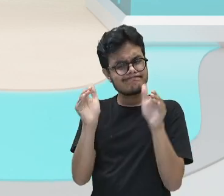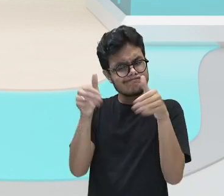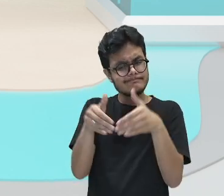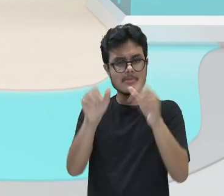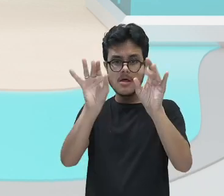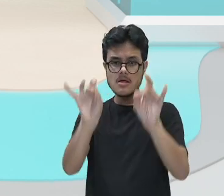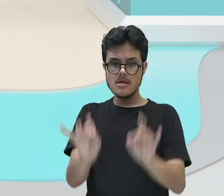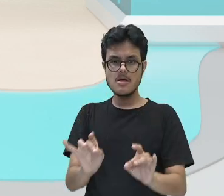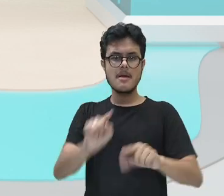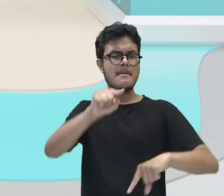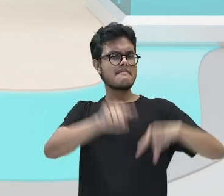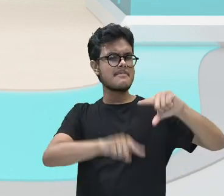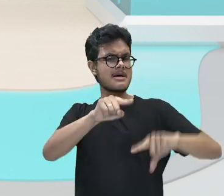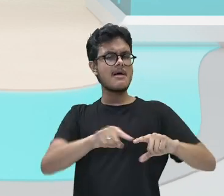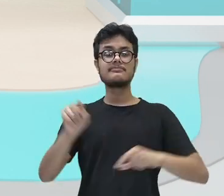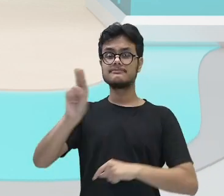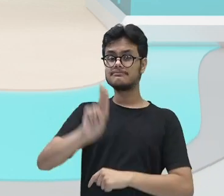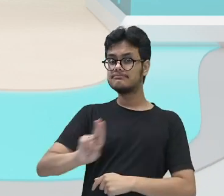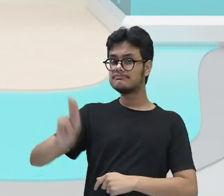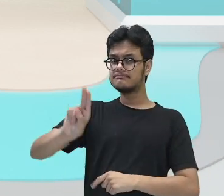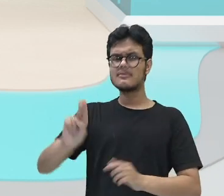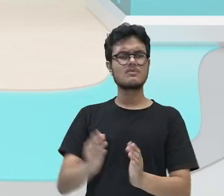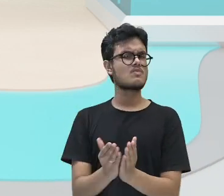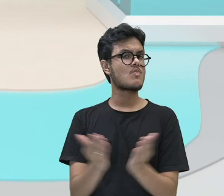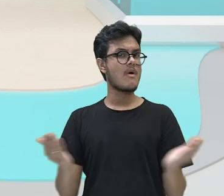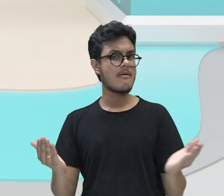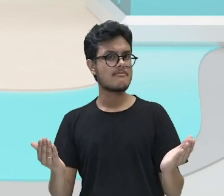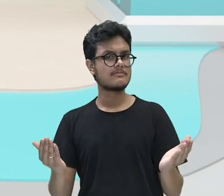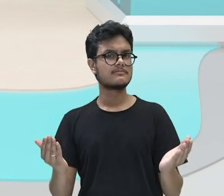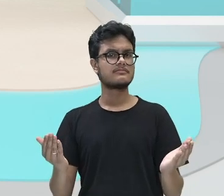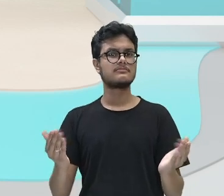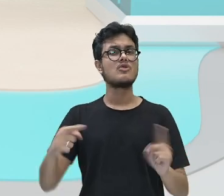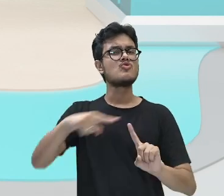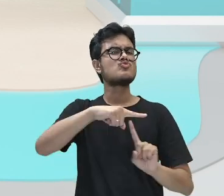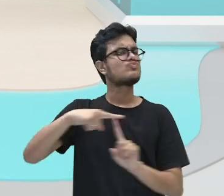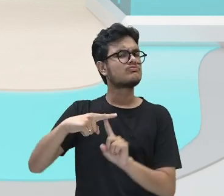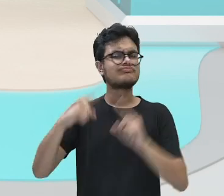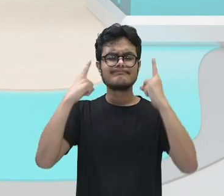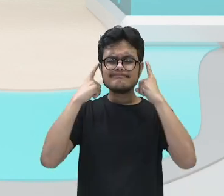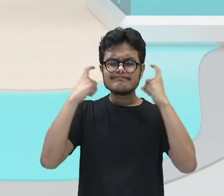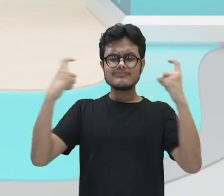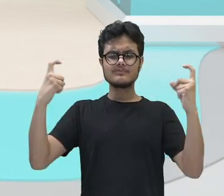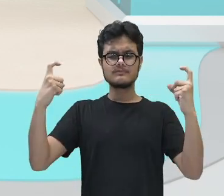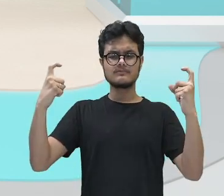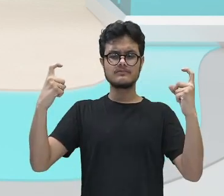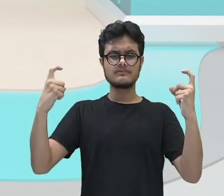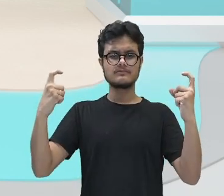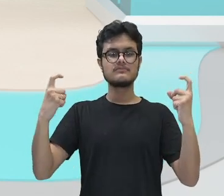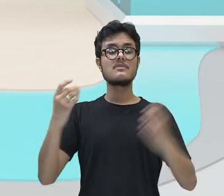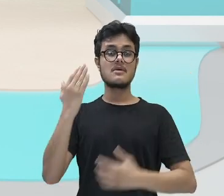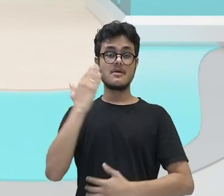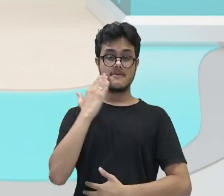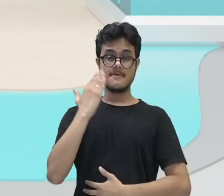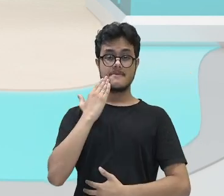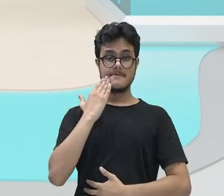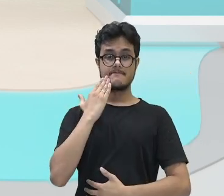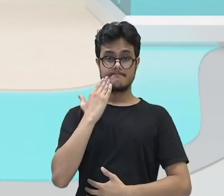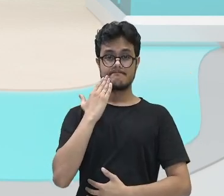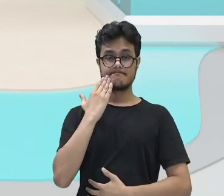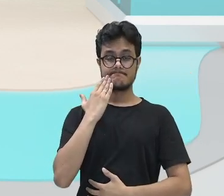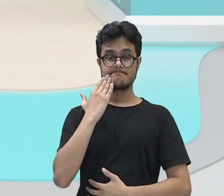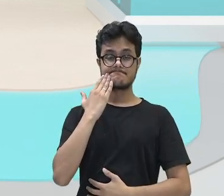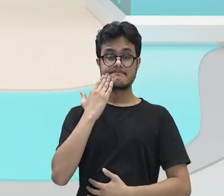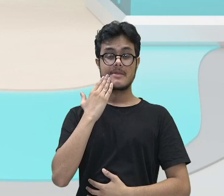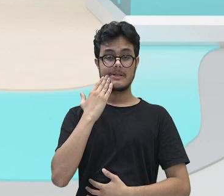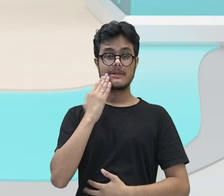conhecer a fundo como foi produzido esse instrumento, qual é a materialidade desse instrumento e qual é o timbre.